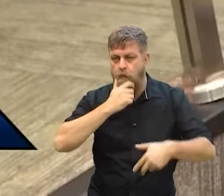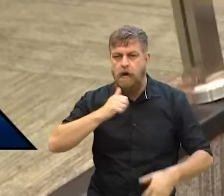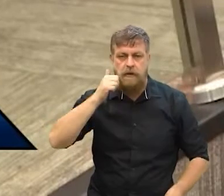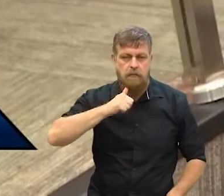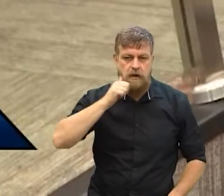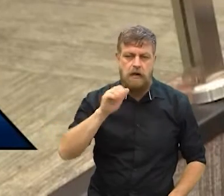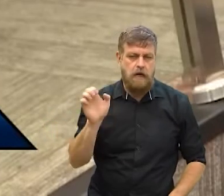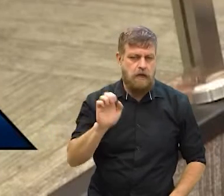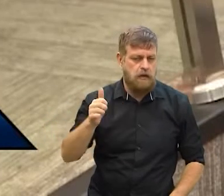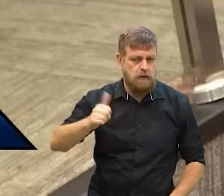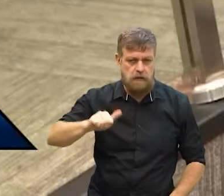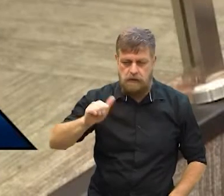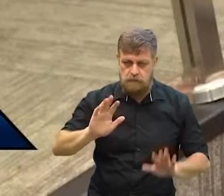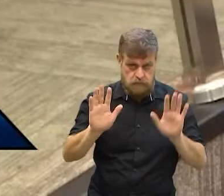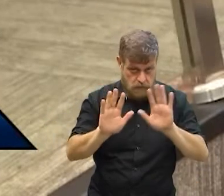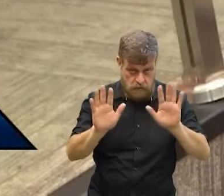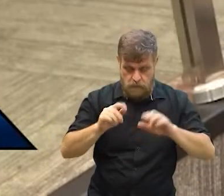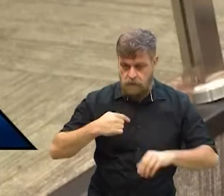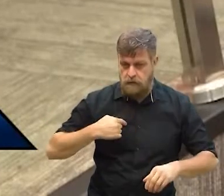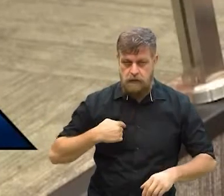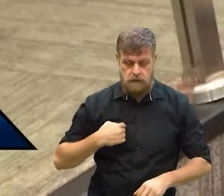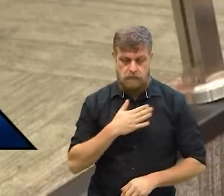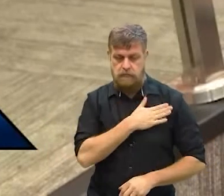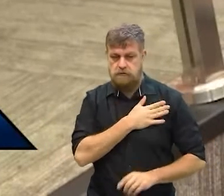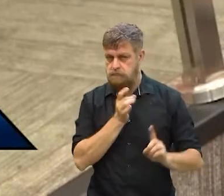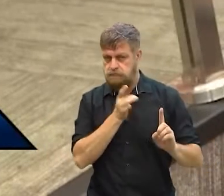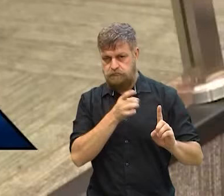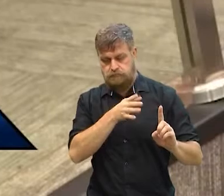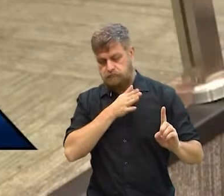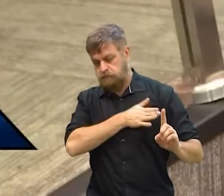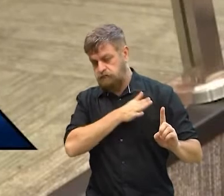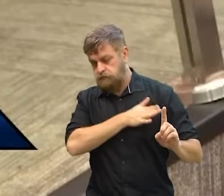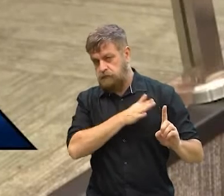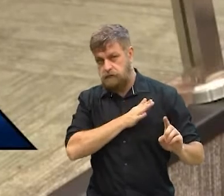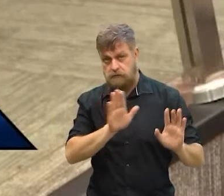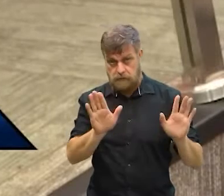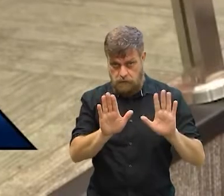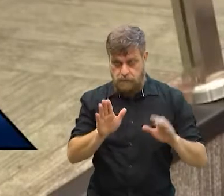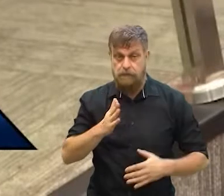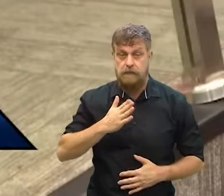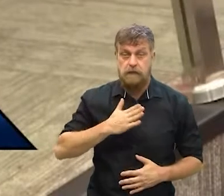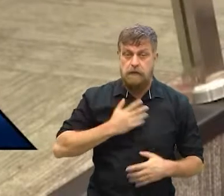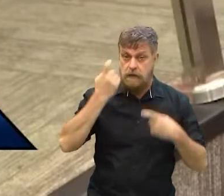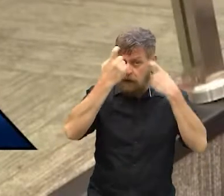De forma alguma, eu quero com isso gerar algum tipo de preconceito. Minha preocupação é justamente com relação